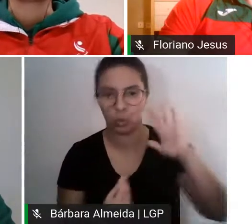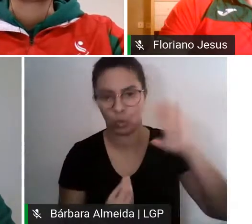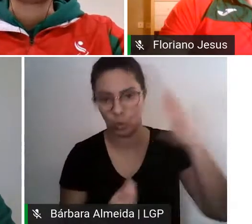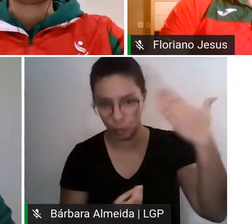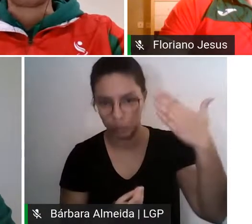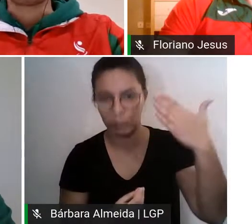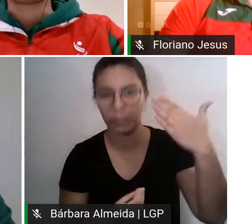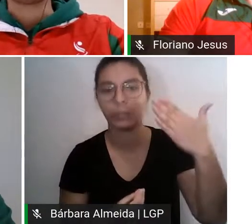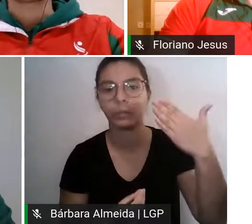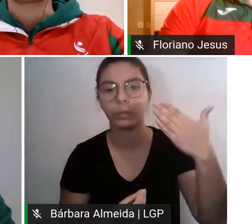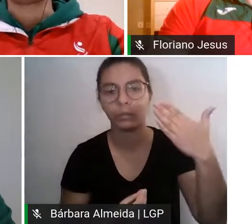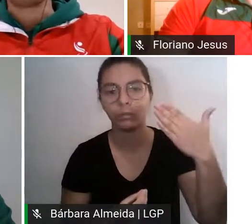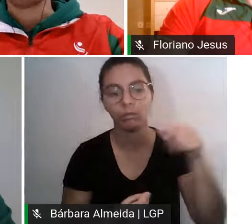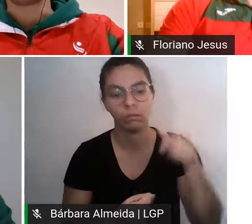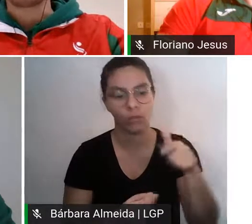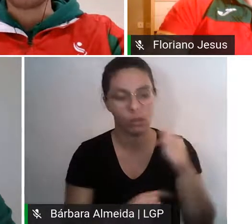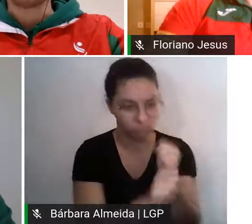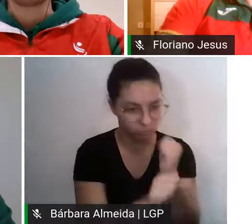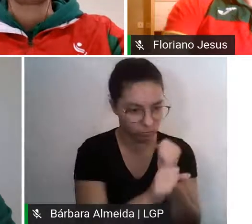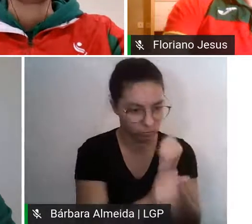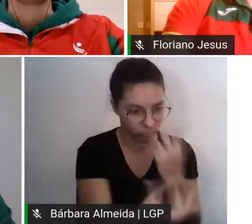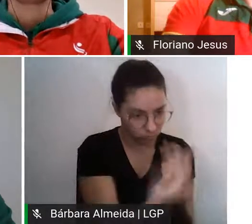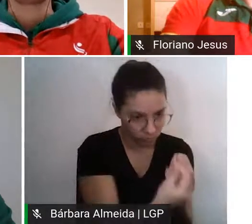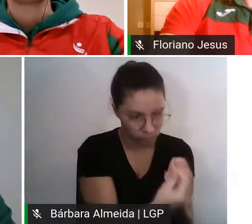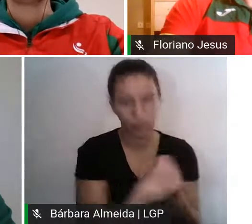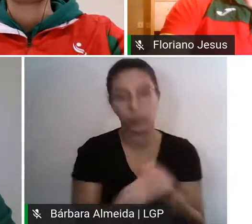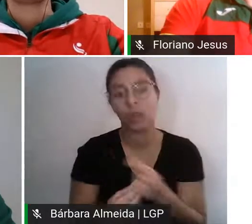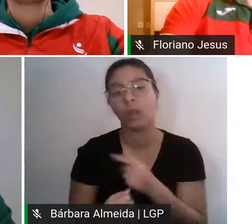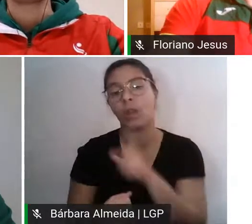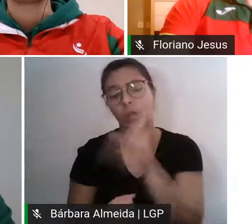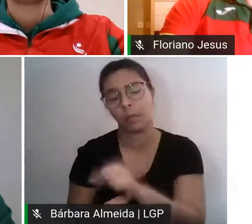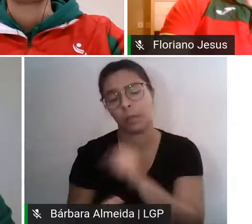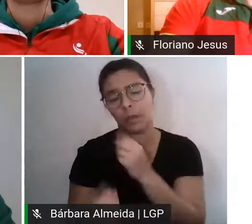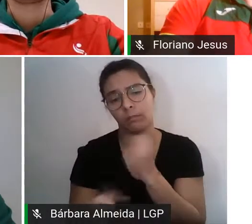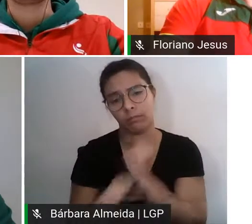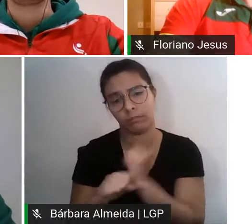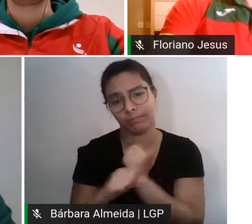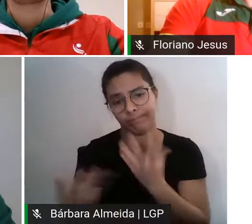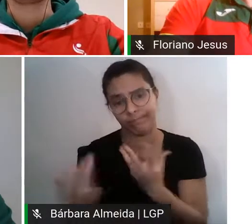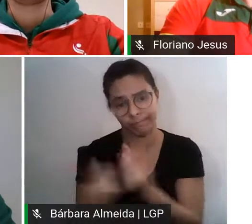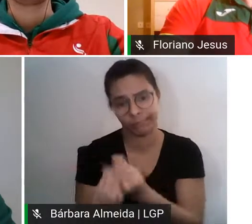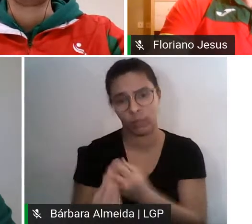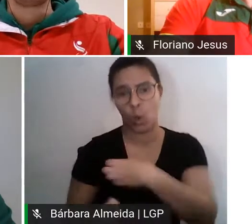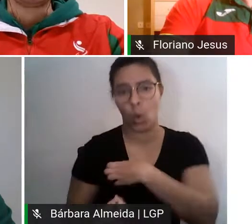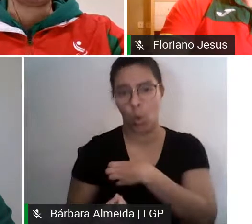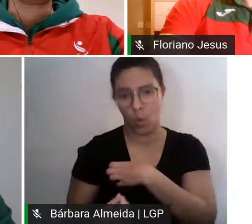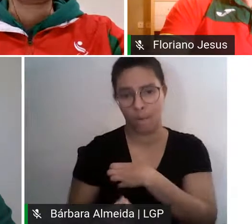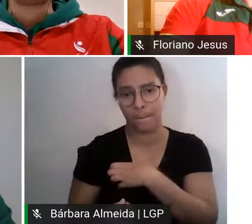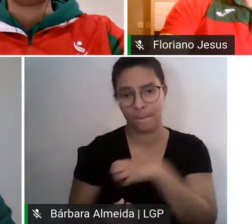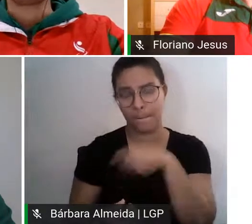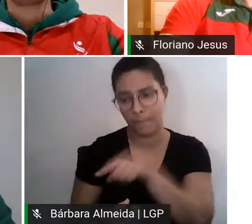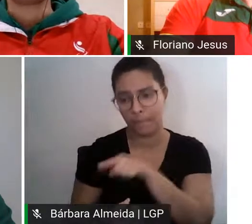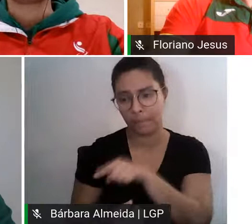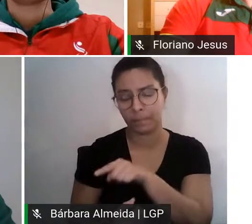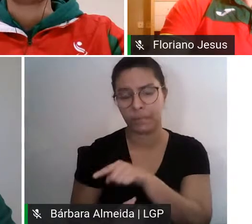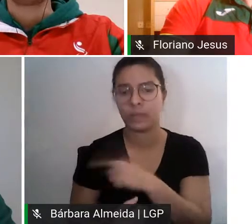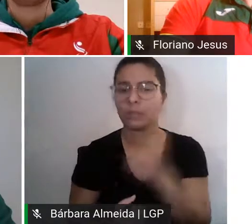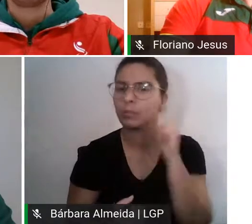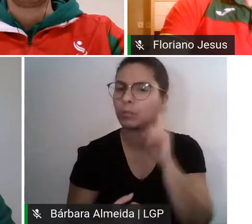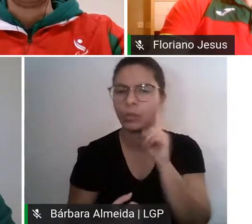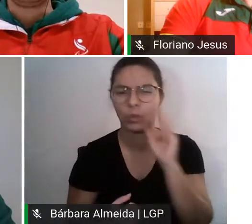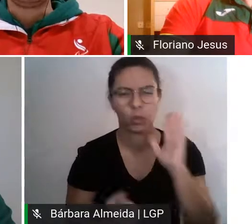em trabalho com os atletas, quer em trabalhos com os clubes e treinadores também com quem os atletas trabalham, é essencialmente que